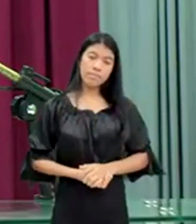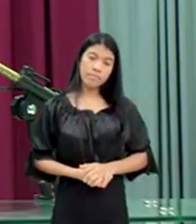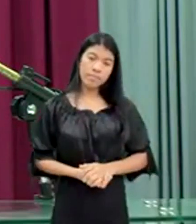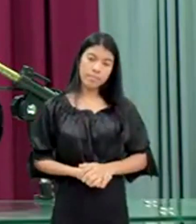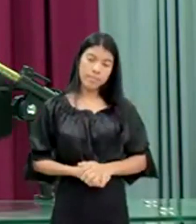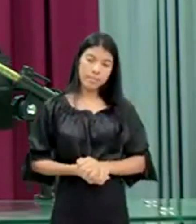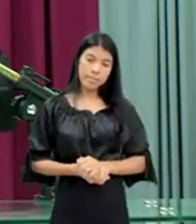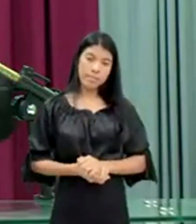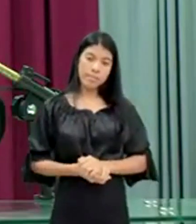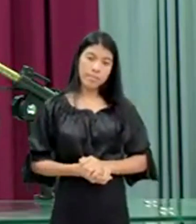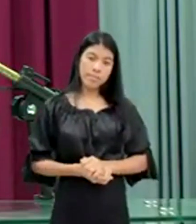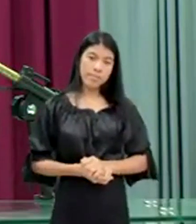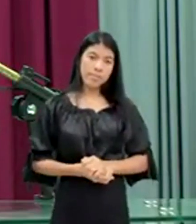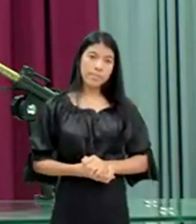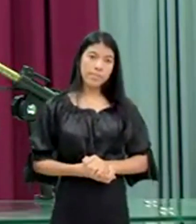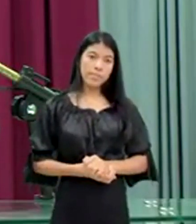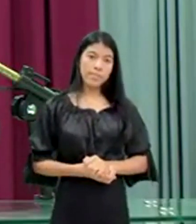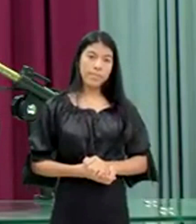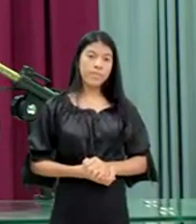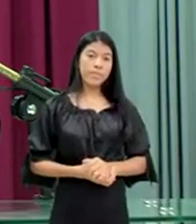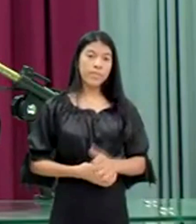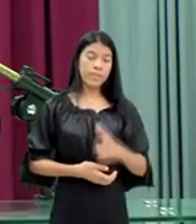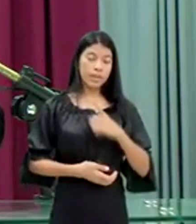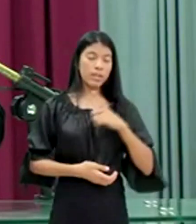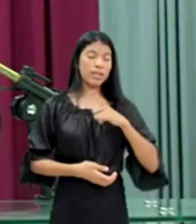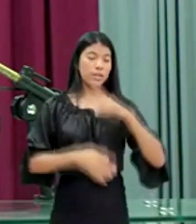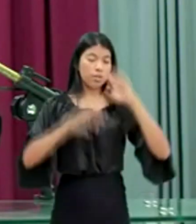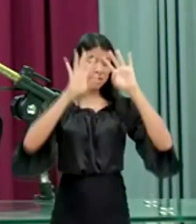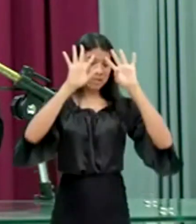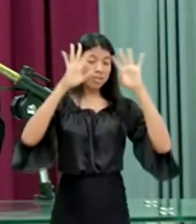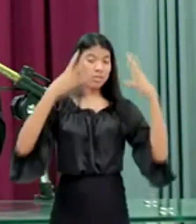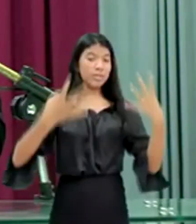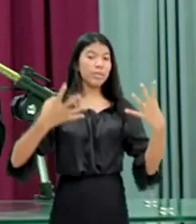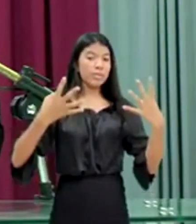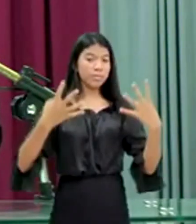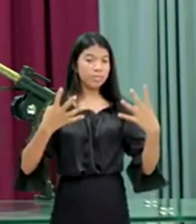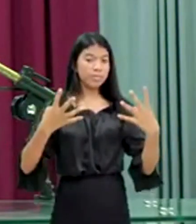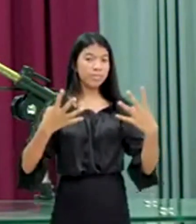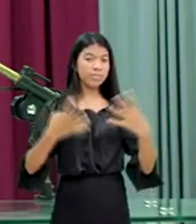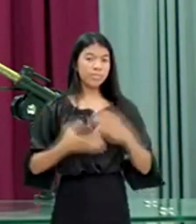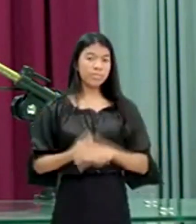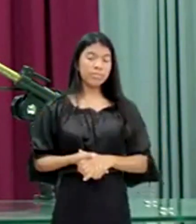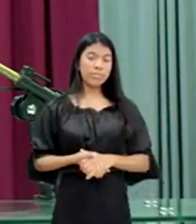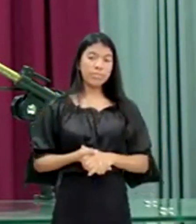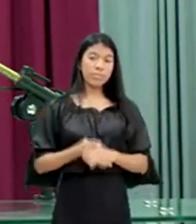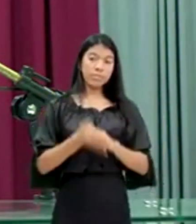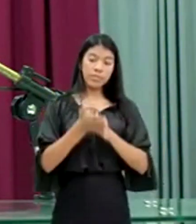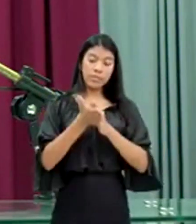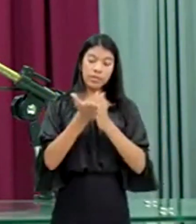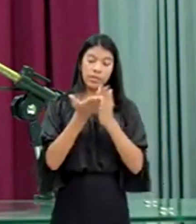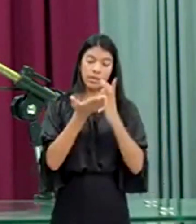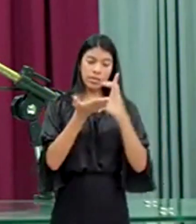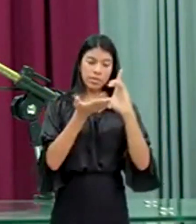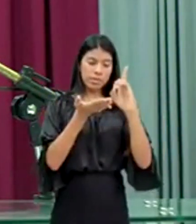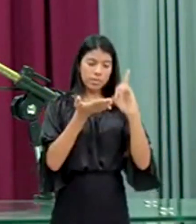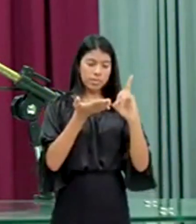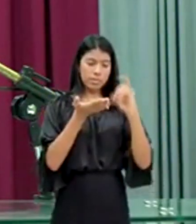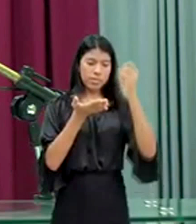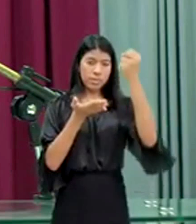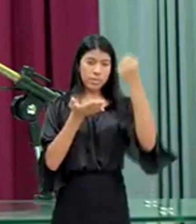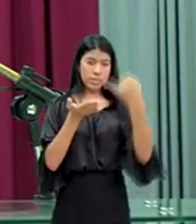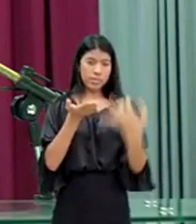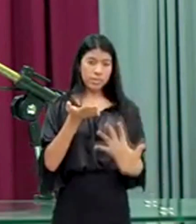Existem as consequências disso. A Bíblia diz